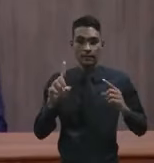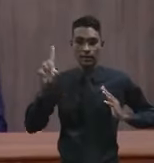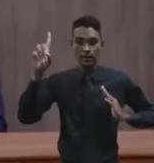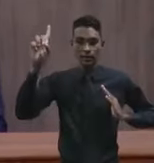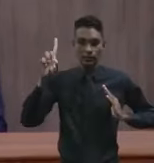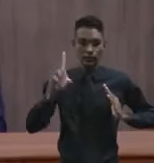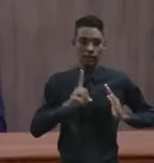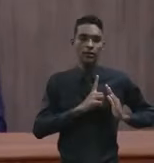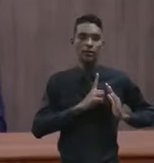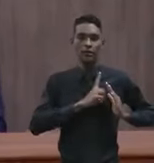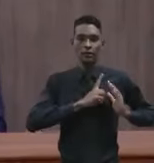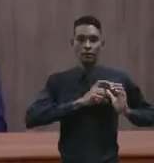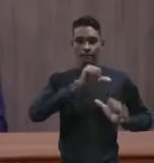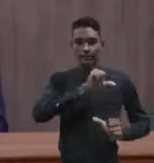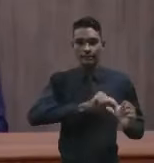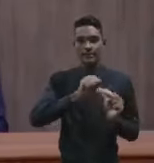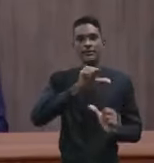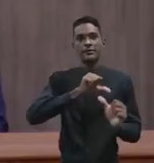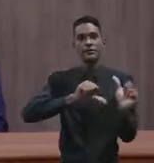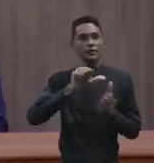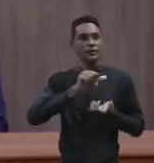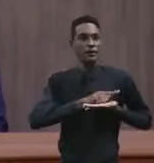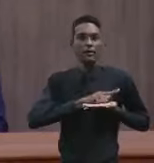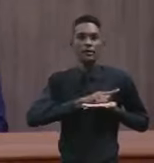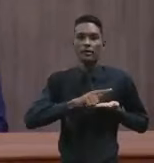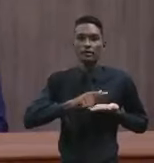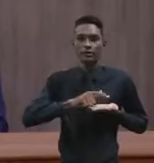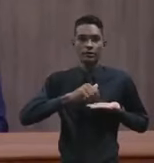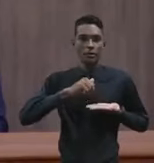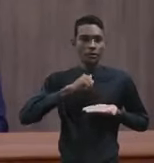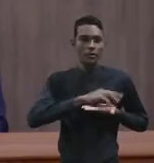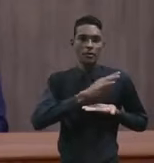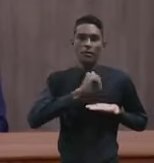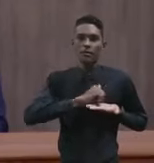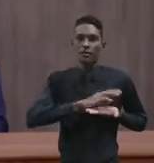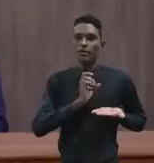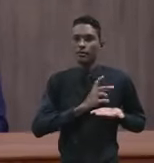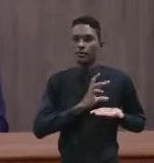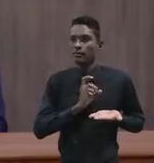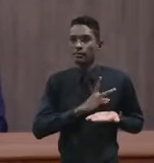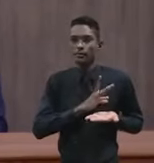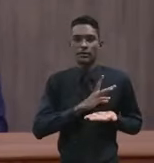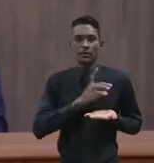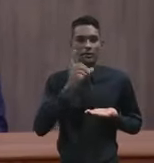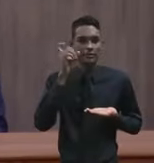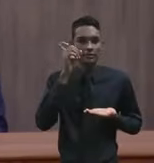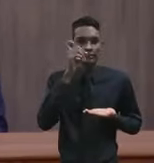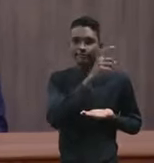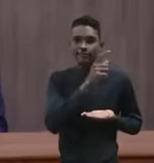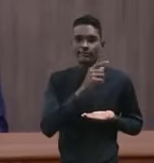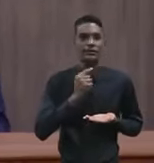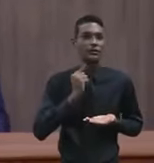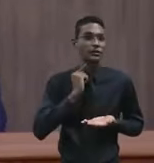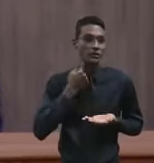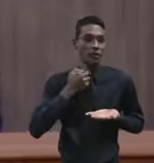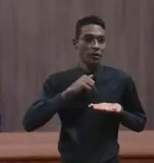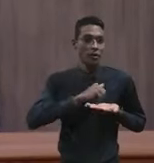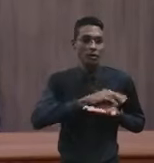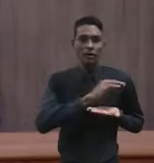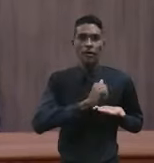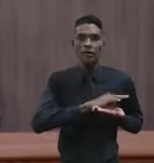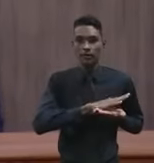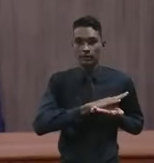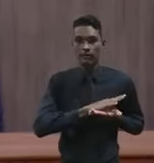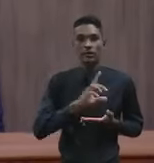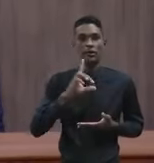está aí no capítulo 12, que é Jesus, expulsou o diabo com tudo que é demônio e disse, agora nessa casa quem mora